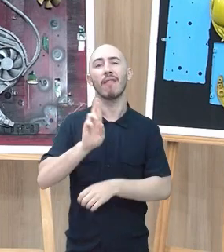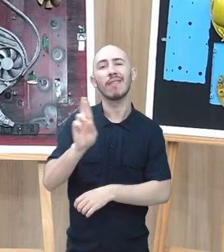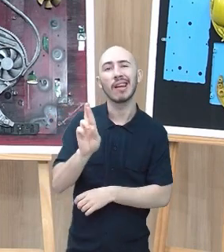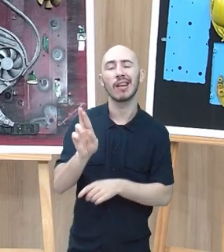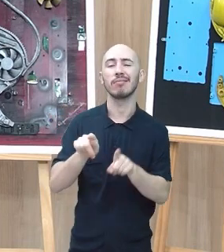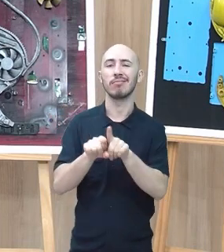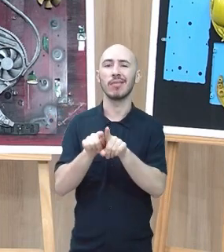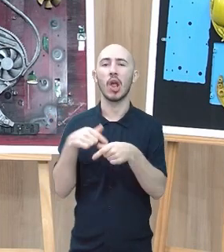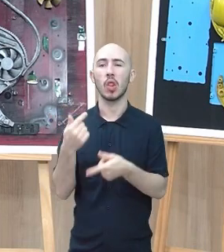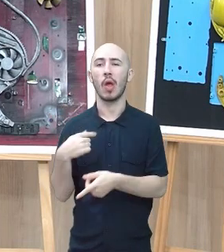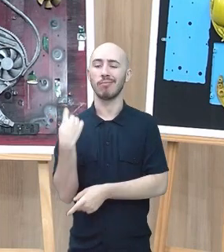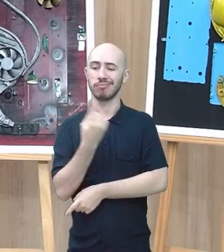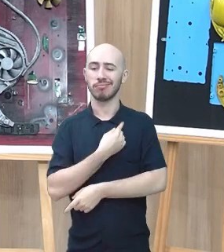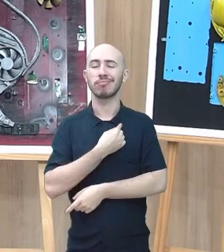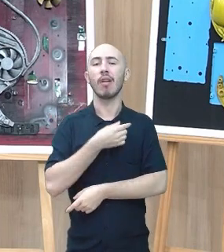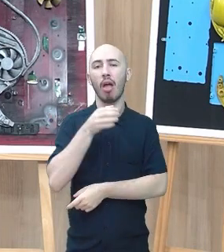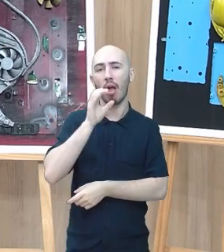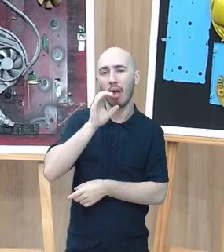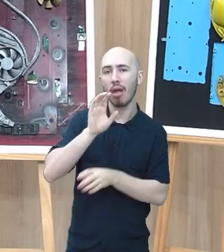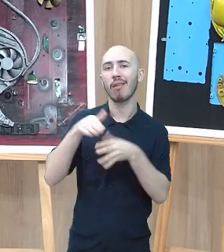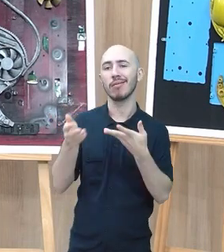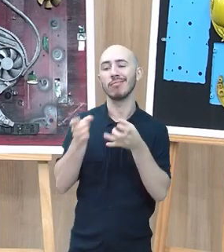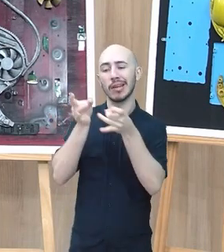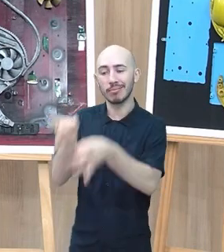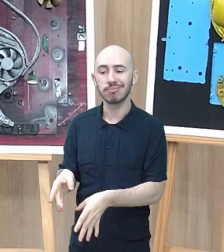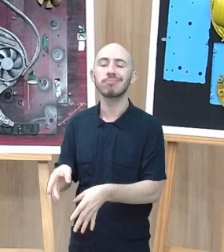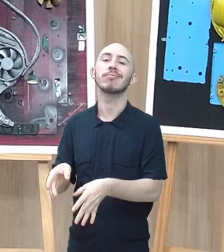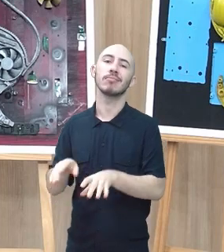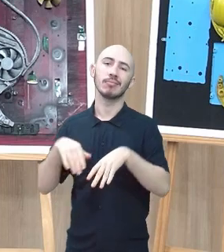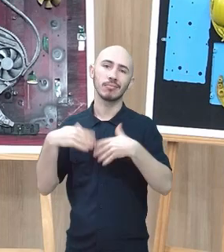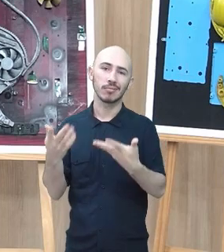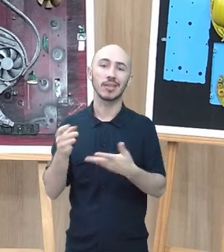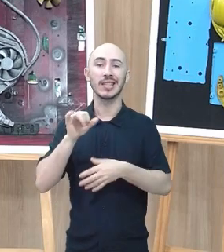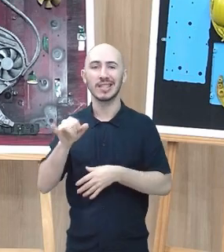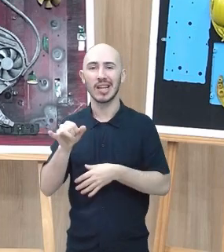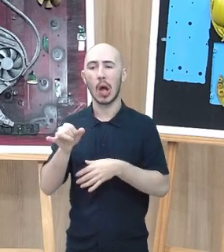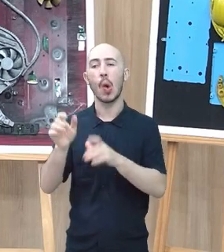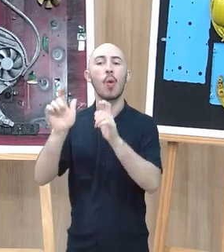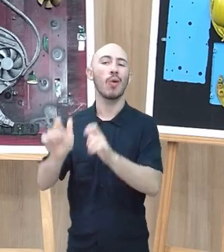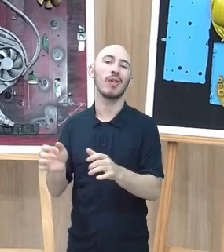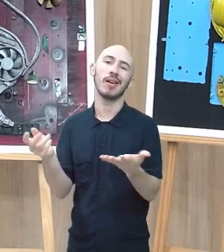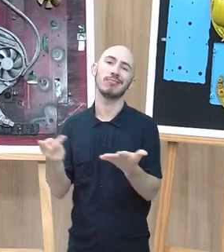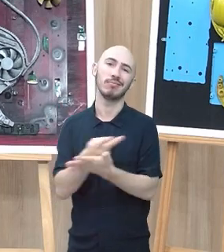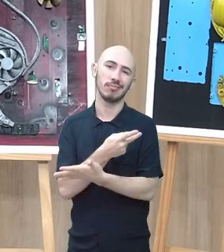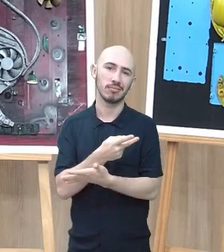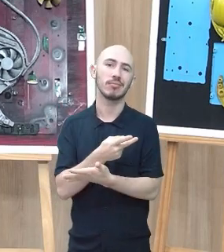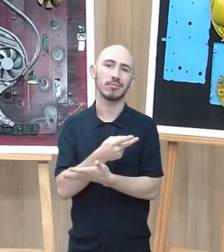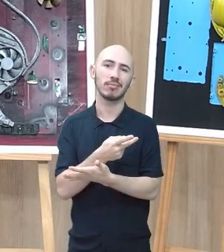tudo vai causar um impacto no nosso meio ambiente se a gente descartar inadequadamente.